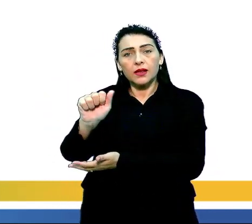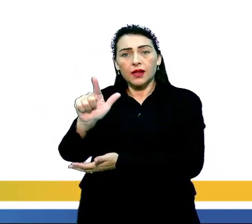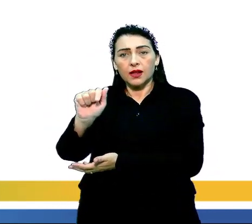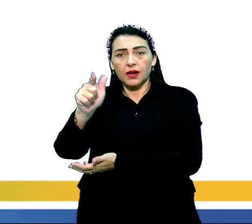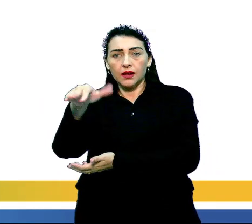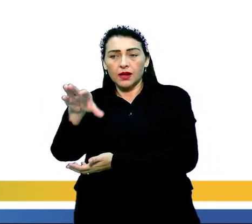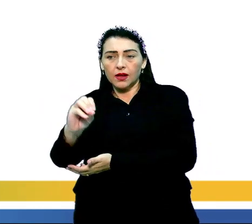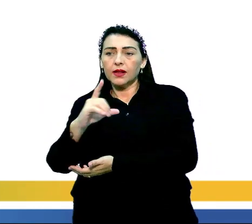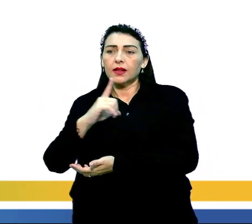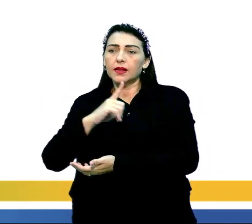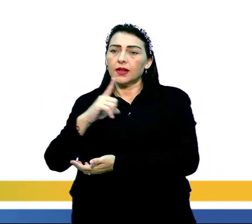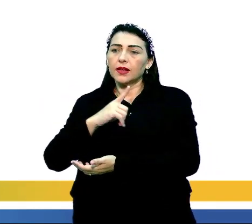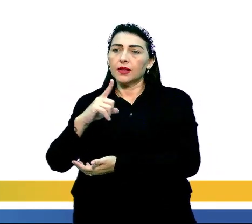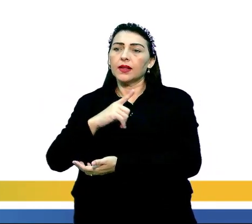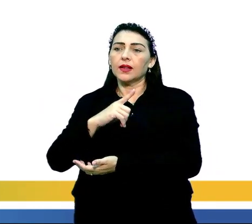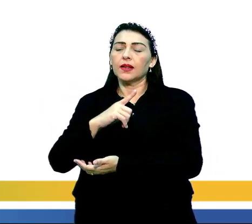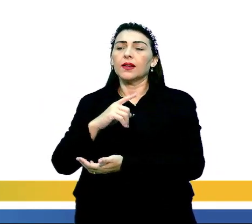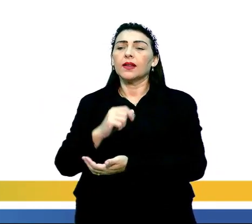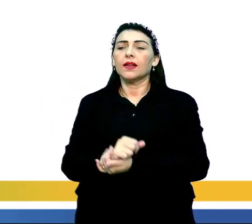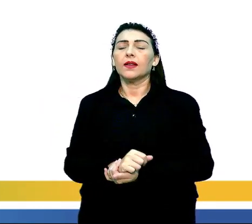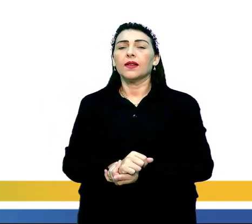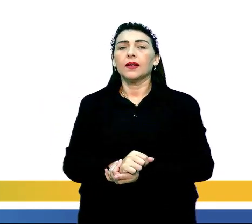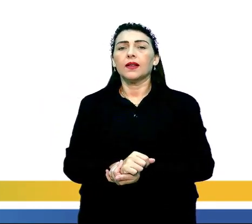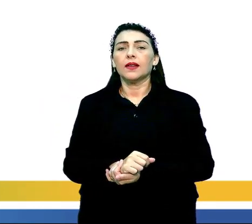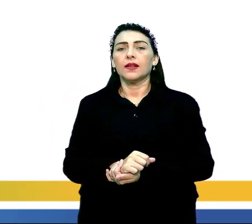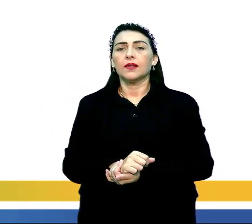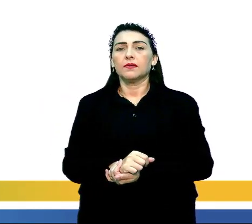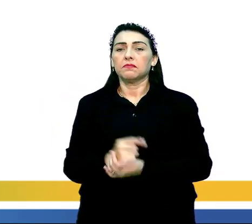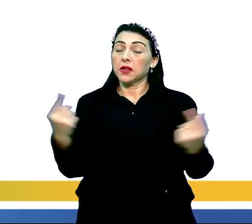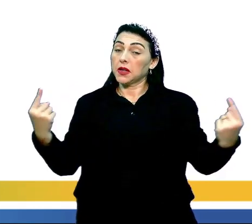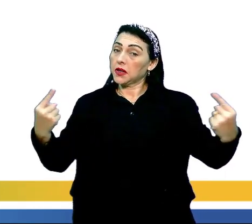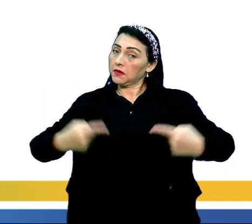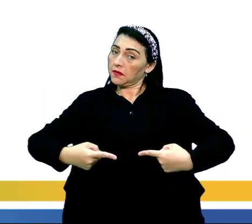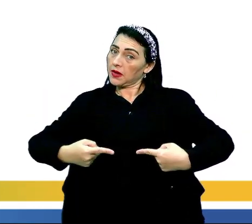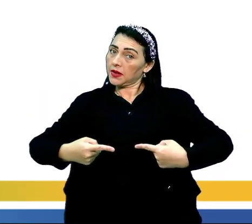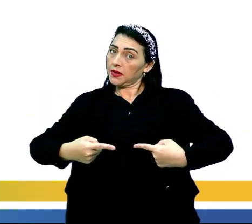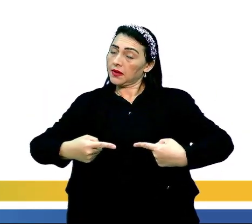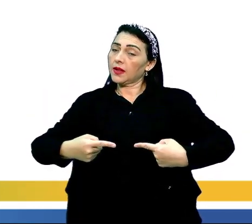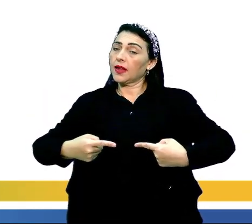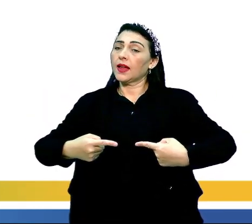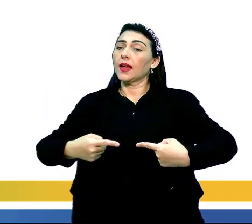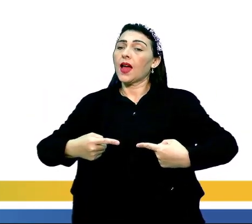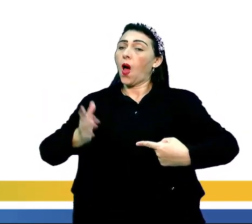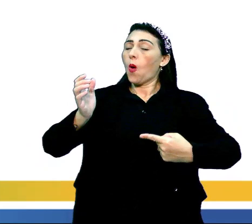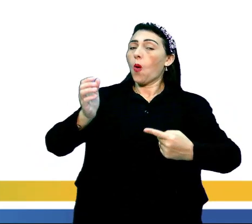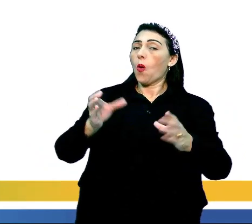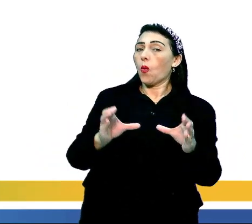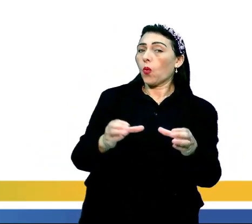salão. Temos uma observação, uma rivalidade, né, um revanchismo entre